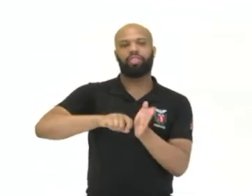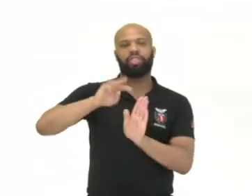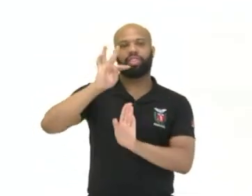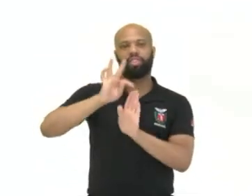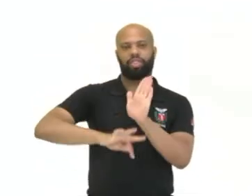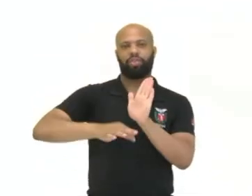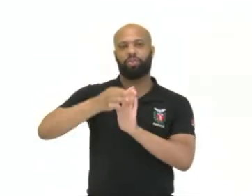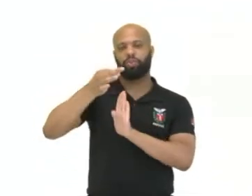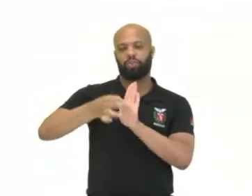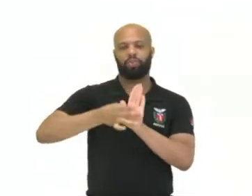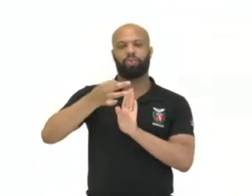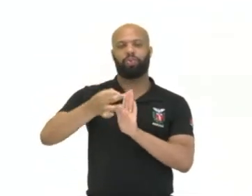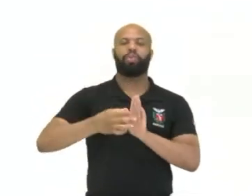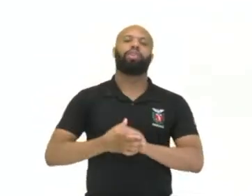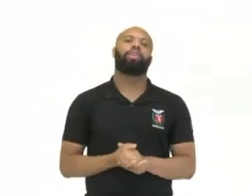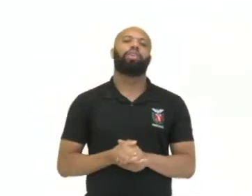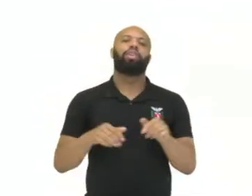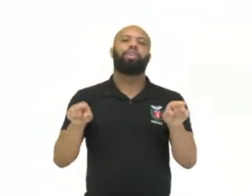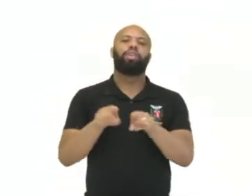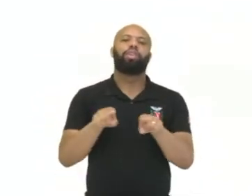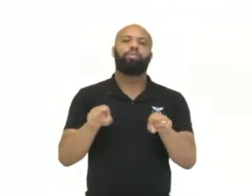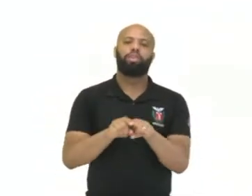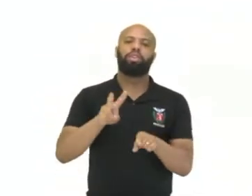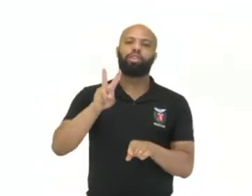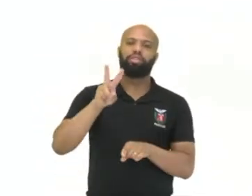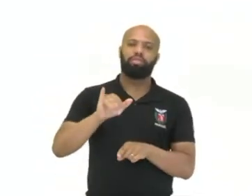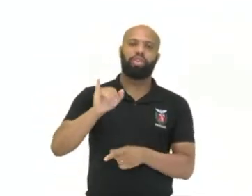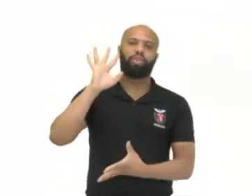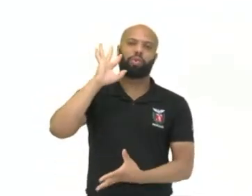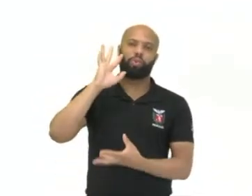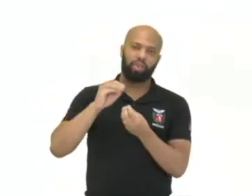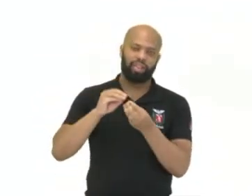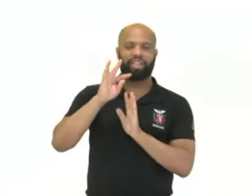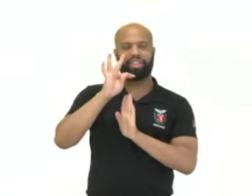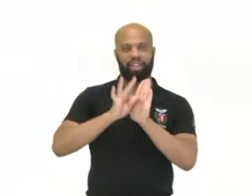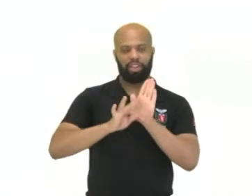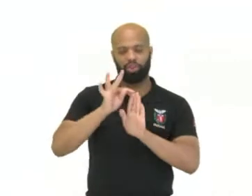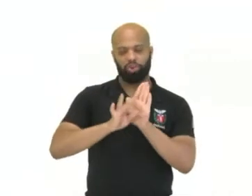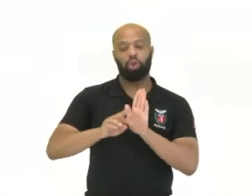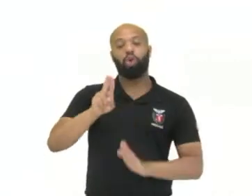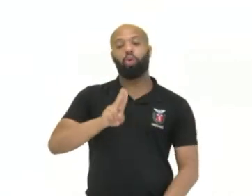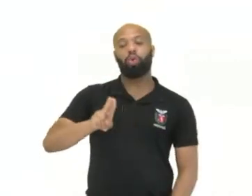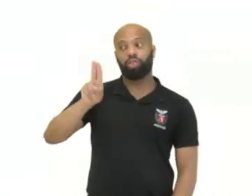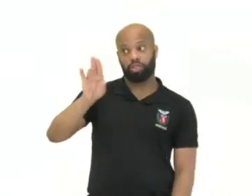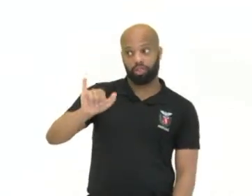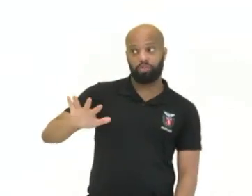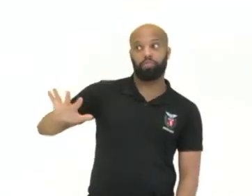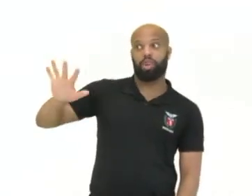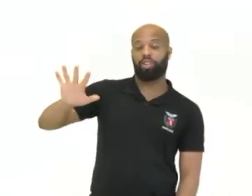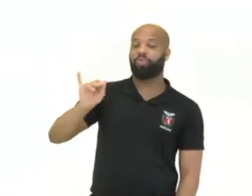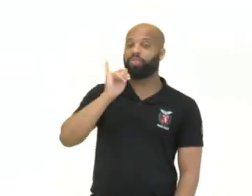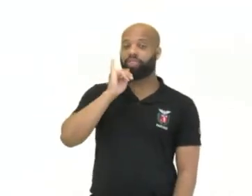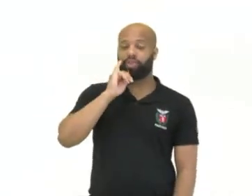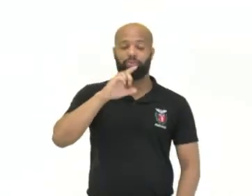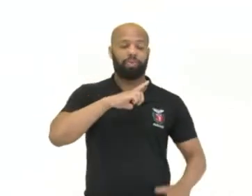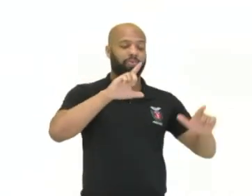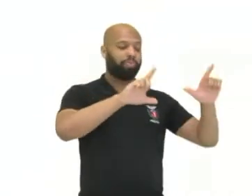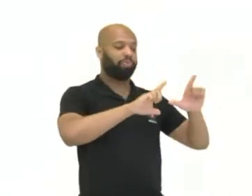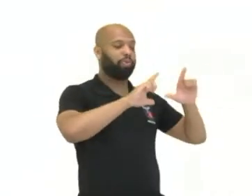opinião. Interpretar texto com o auxílio de material gráfico diverso, propagandas,